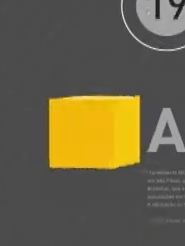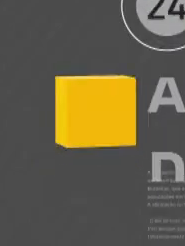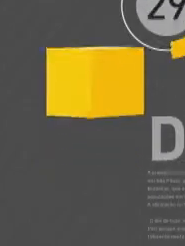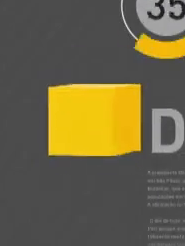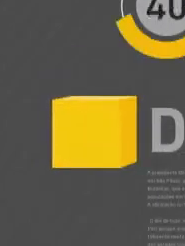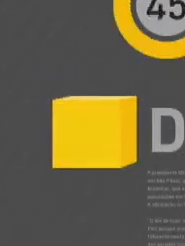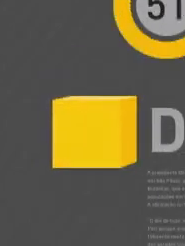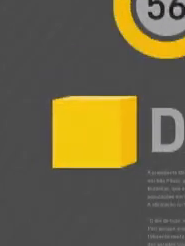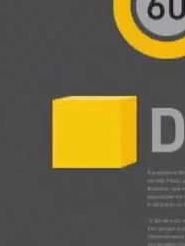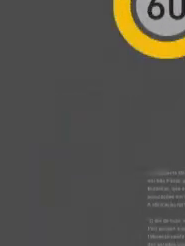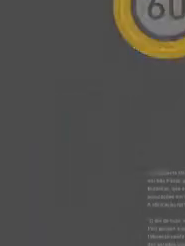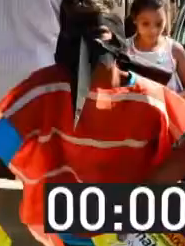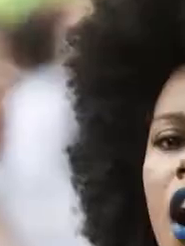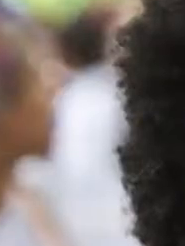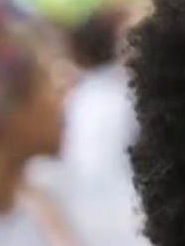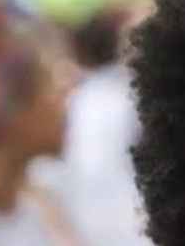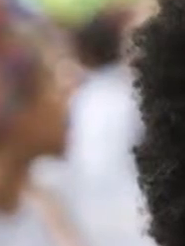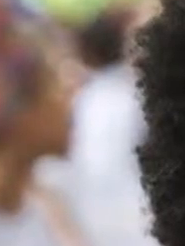o